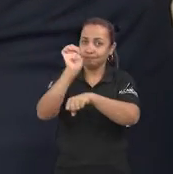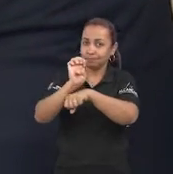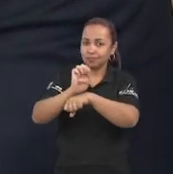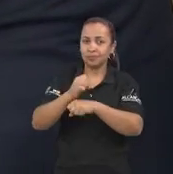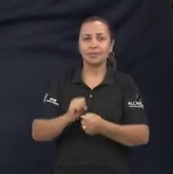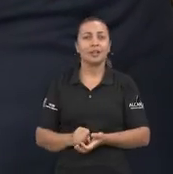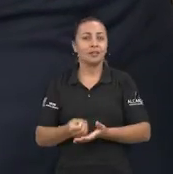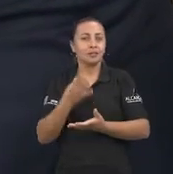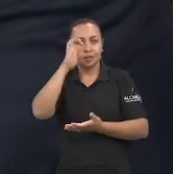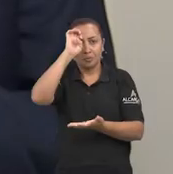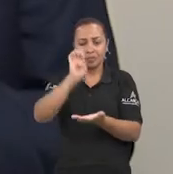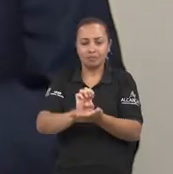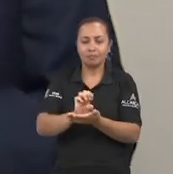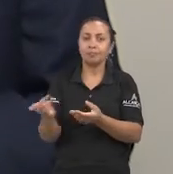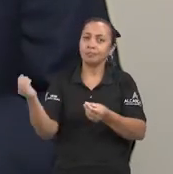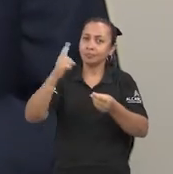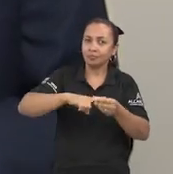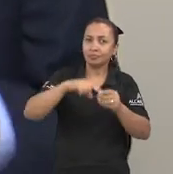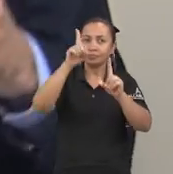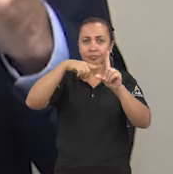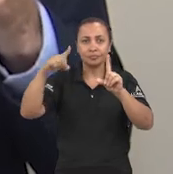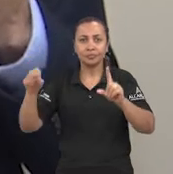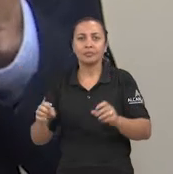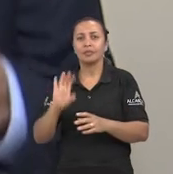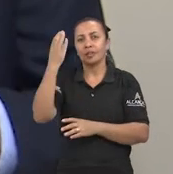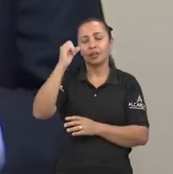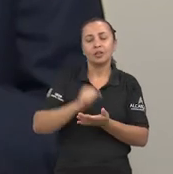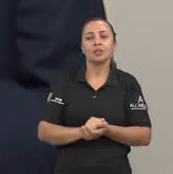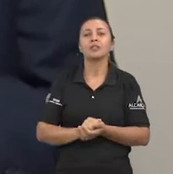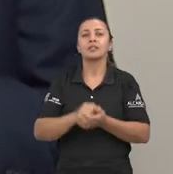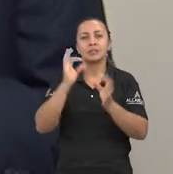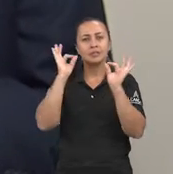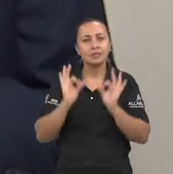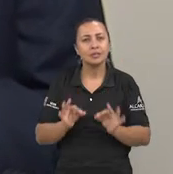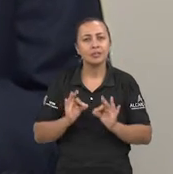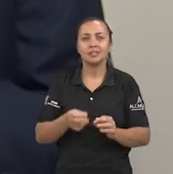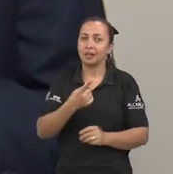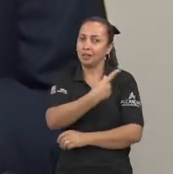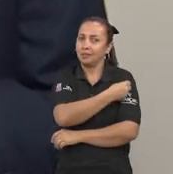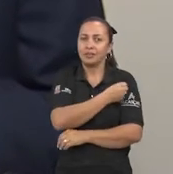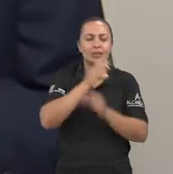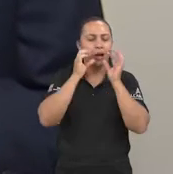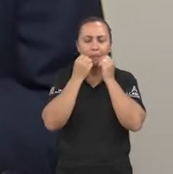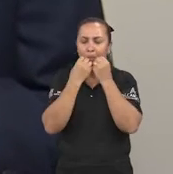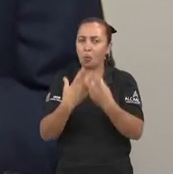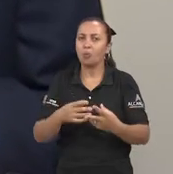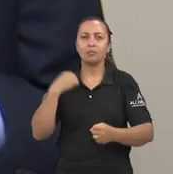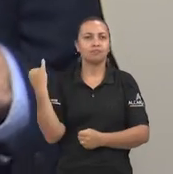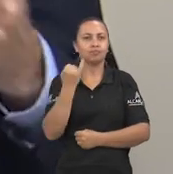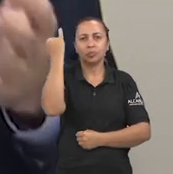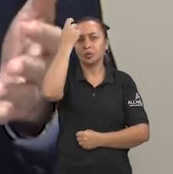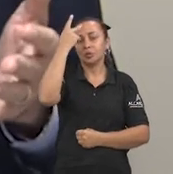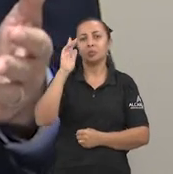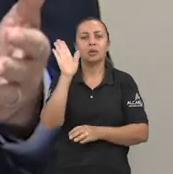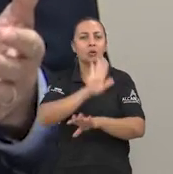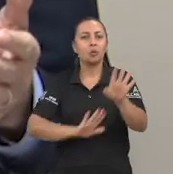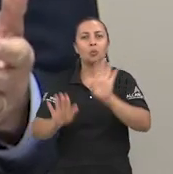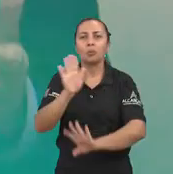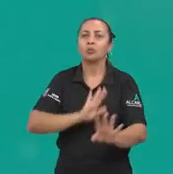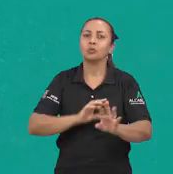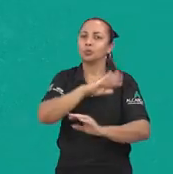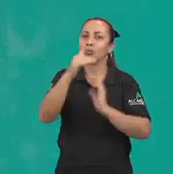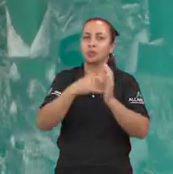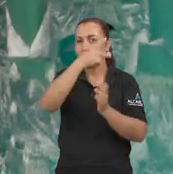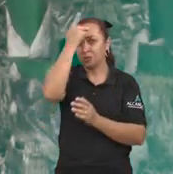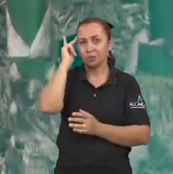traz dados científicos irrefutáveis de que a vacina funciona e ela é muito importante para a proteção e todas as